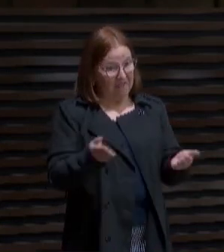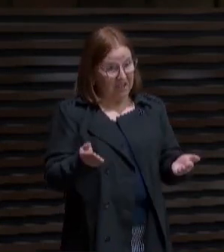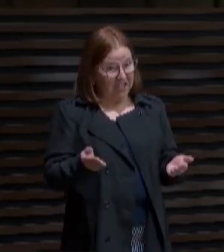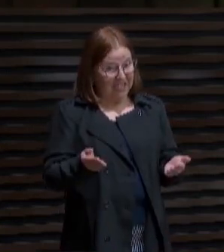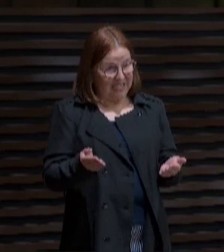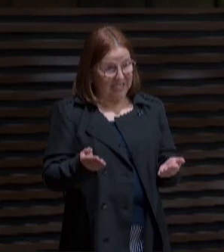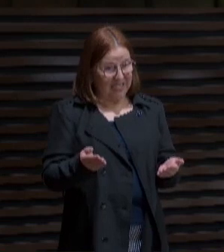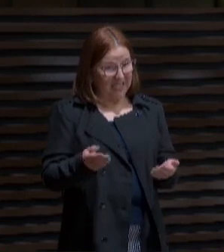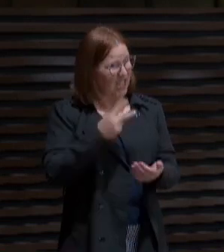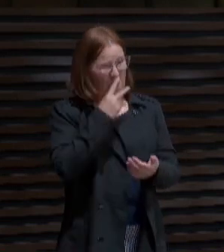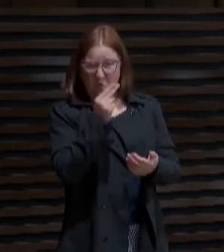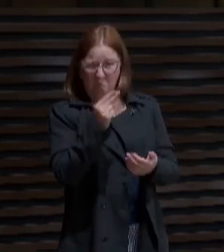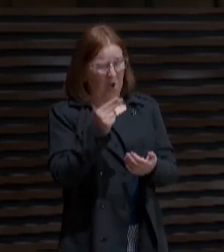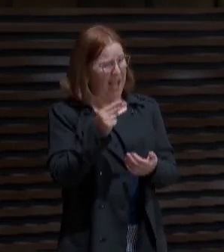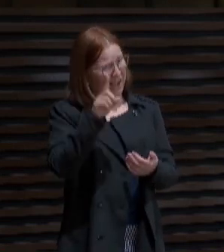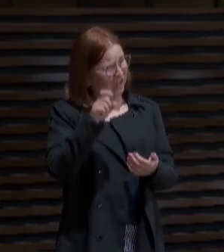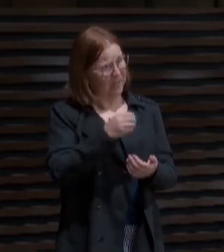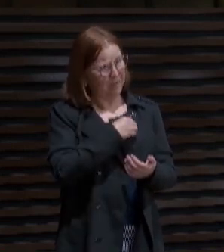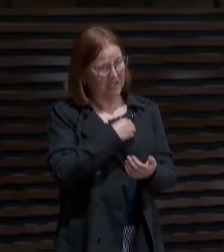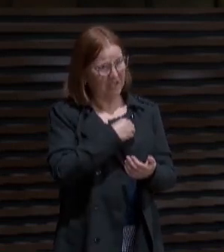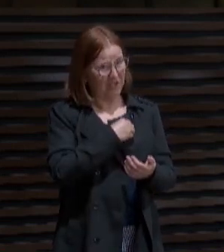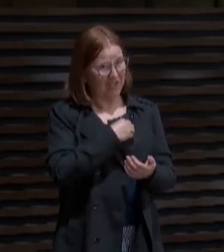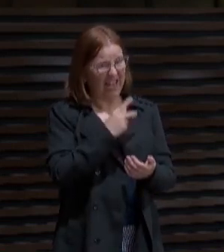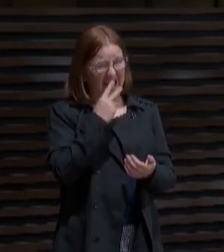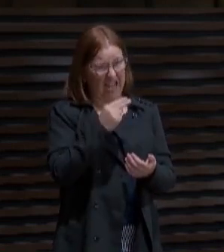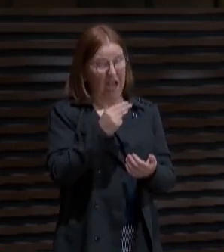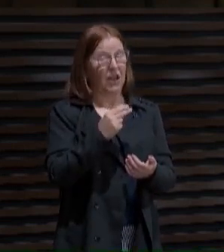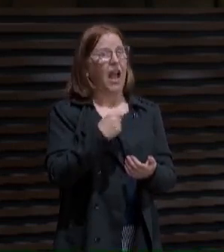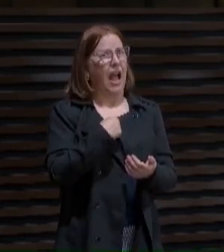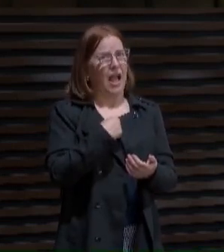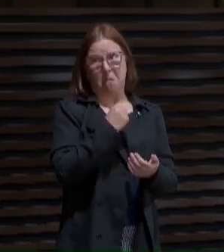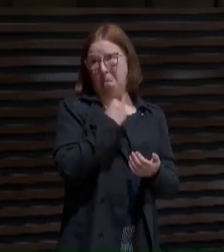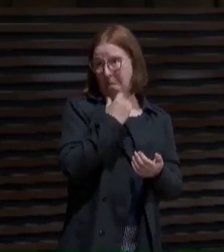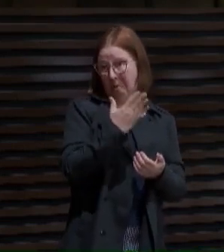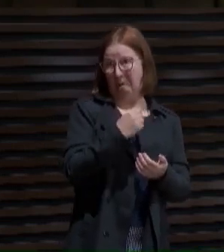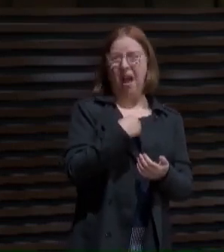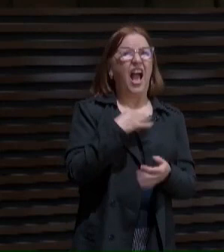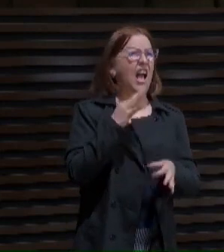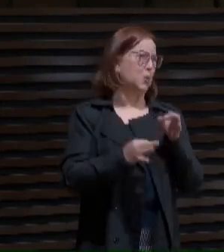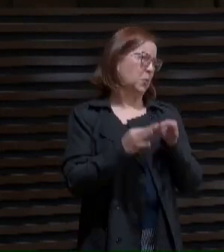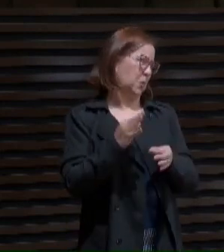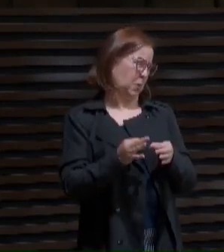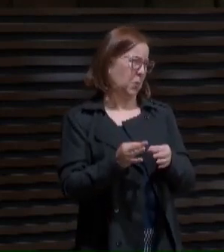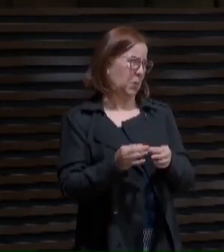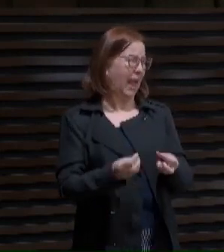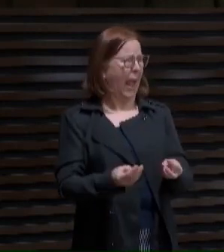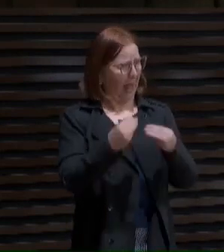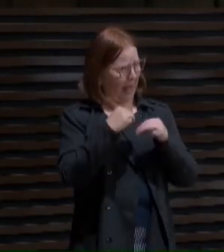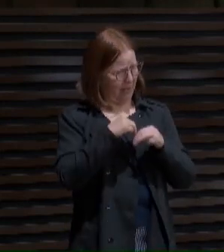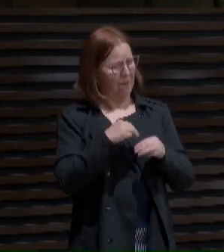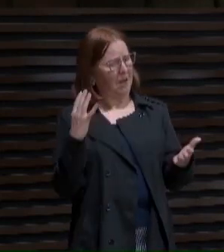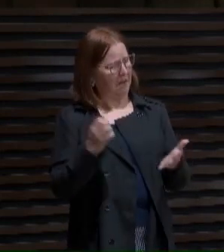que é uma pessoa sã, que é uma pessoa boa, que é uma pessoa justa e que por isso merece o beneplácito de